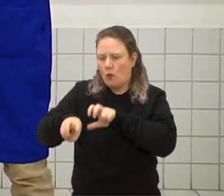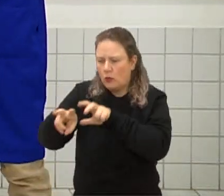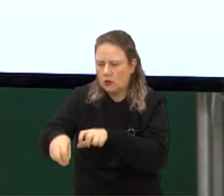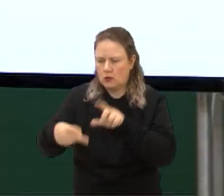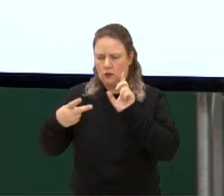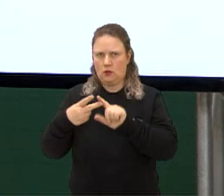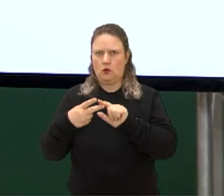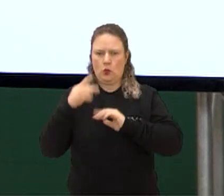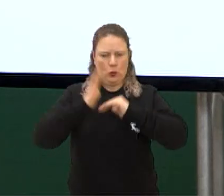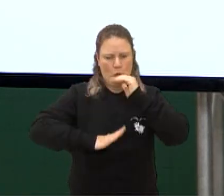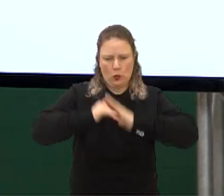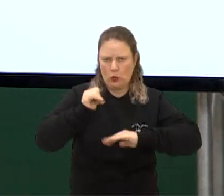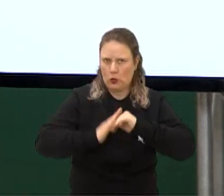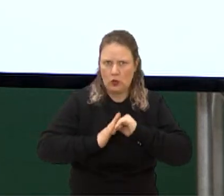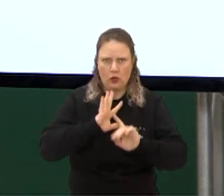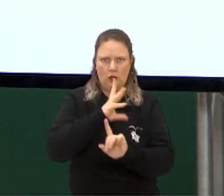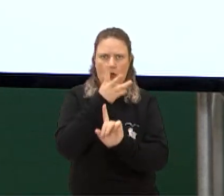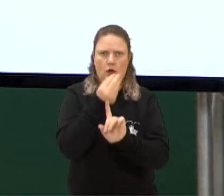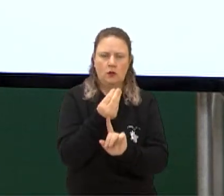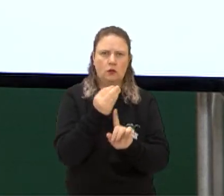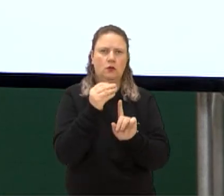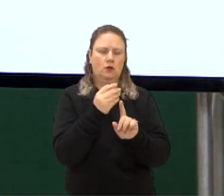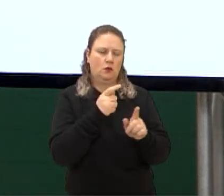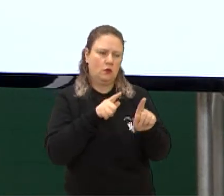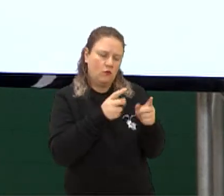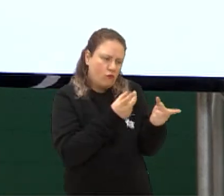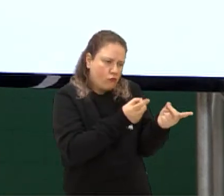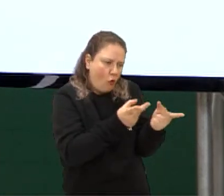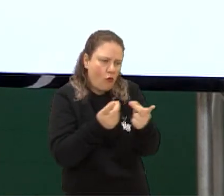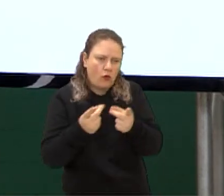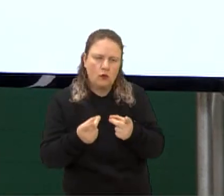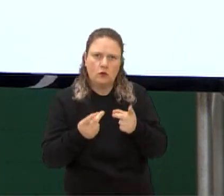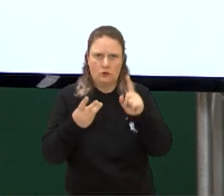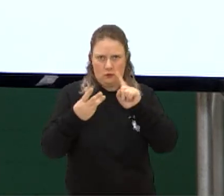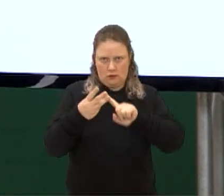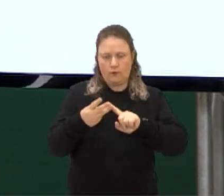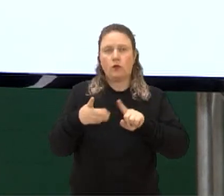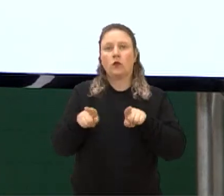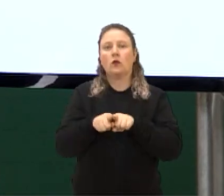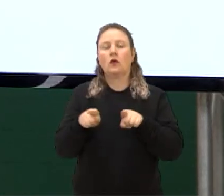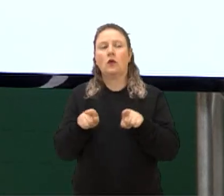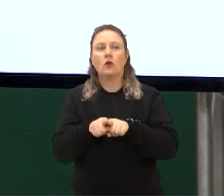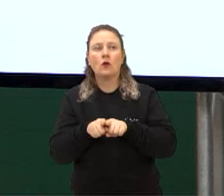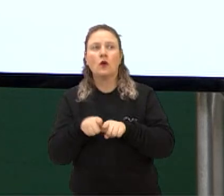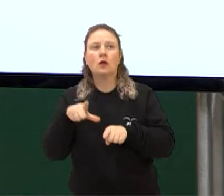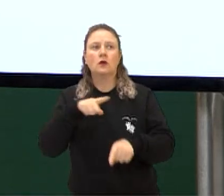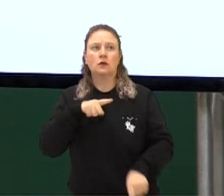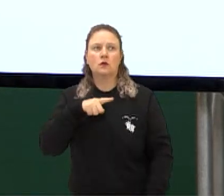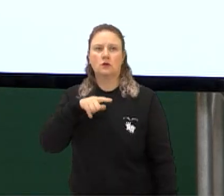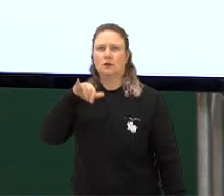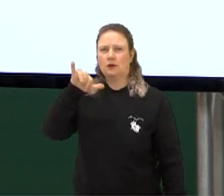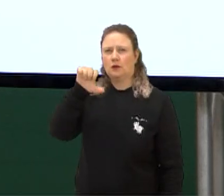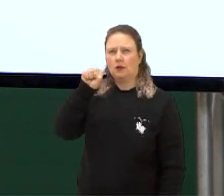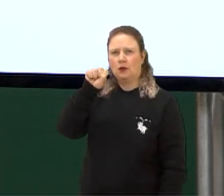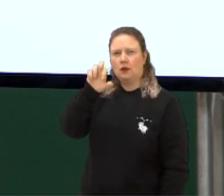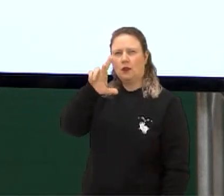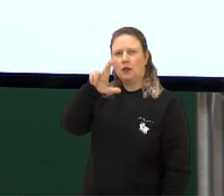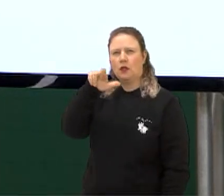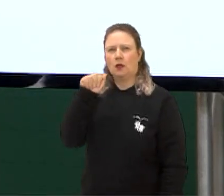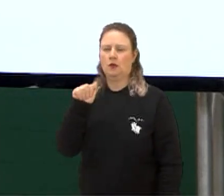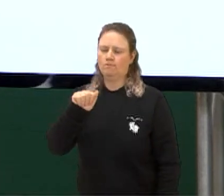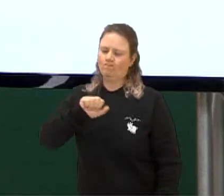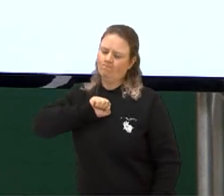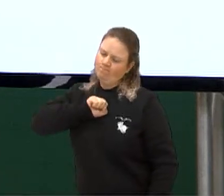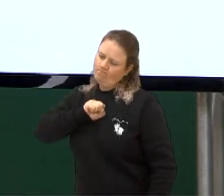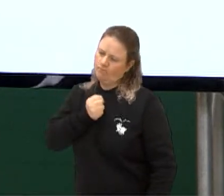né, os comerciantes. A irascível, né, como o próprio nome já sugere, a ira, né, está relacionada aí